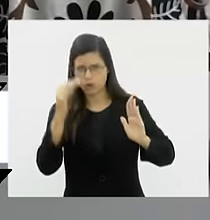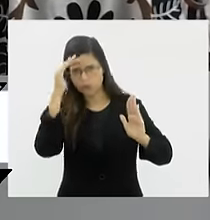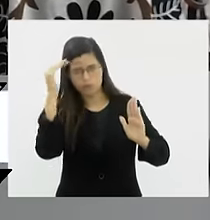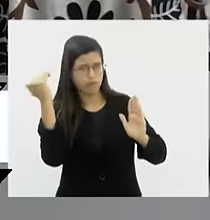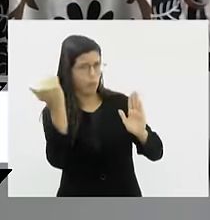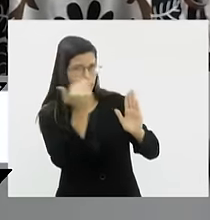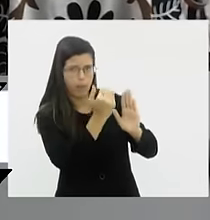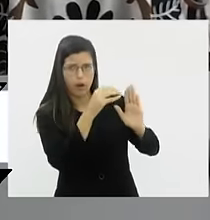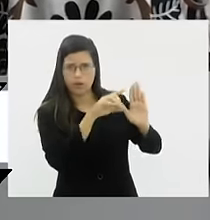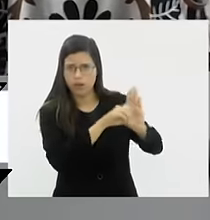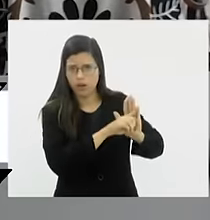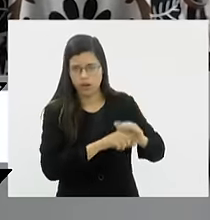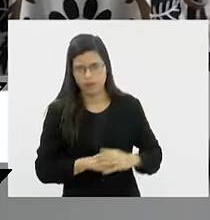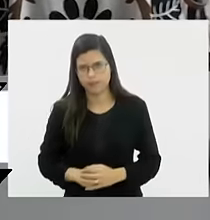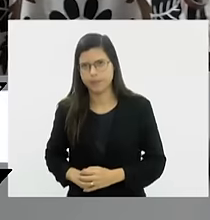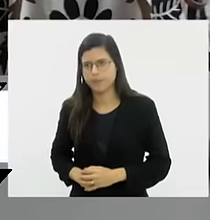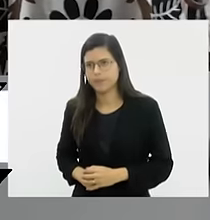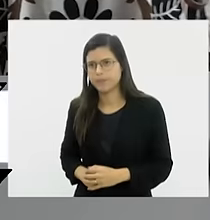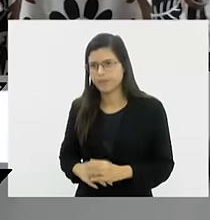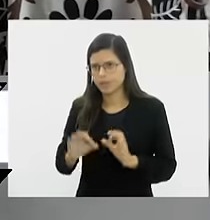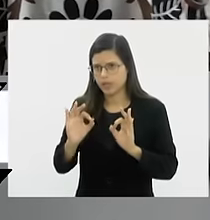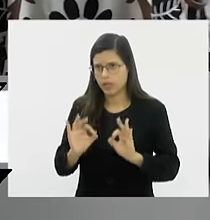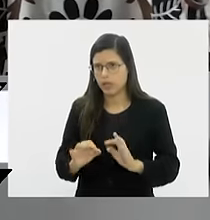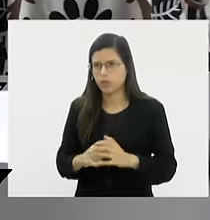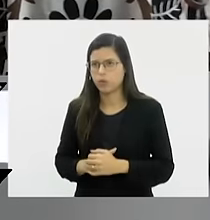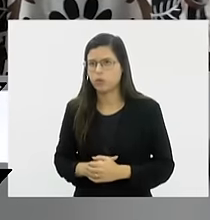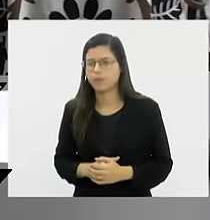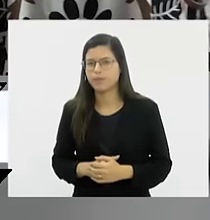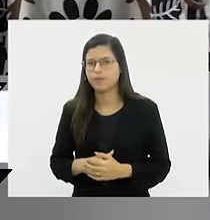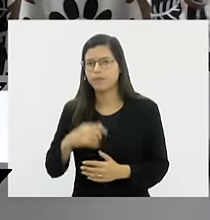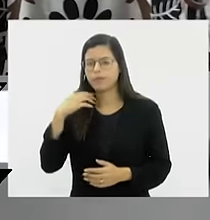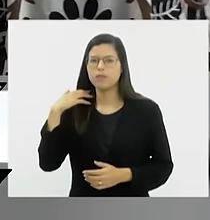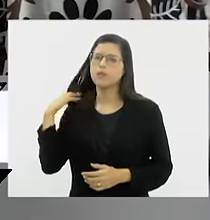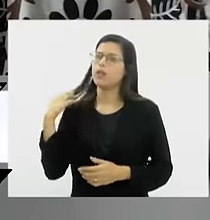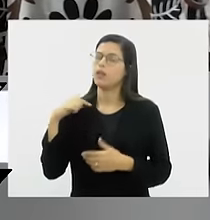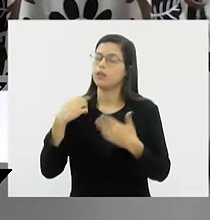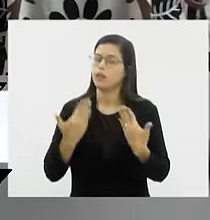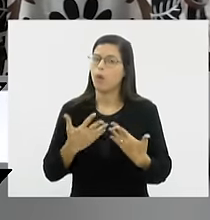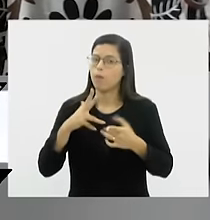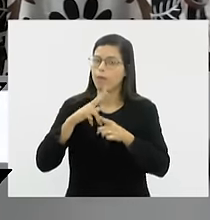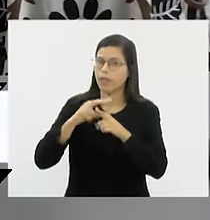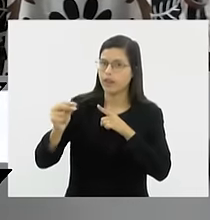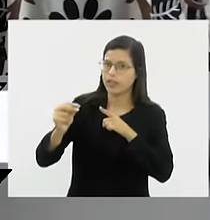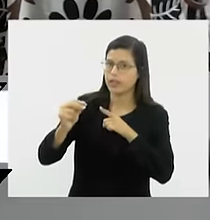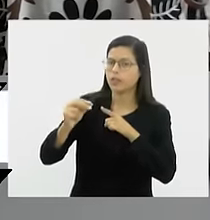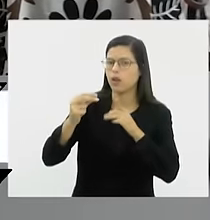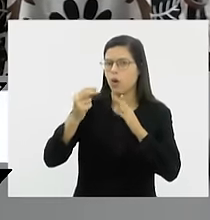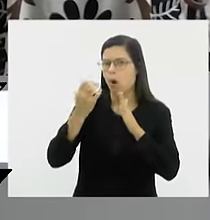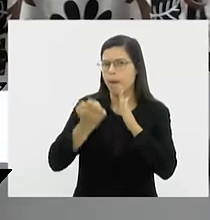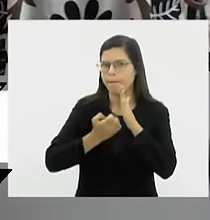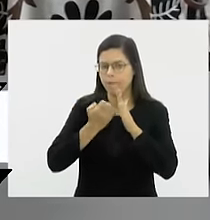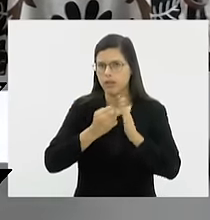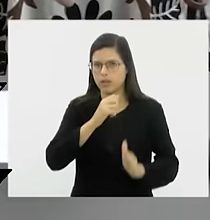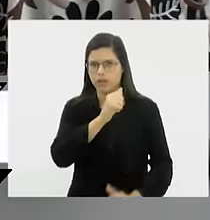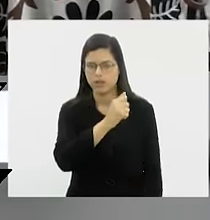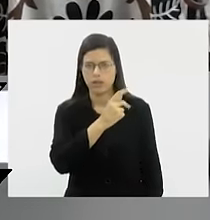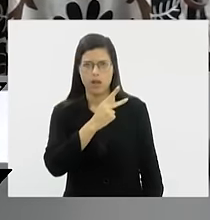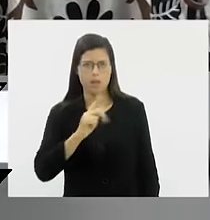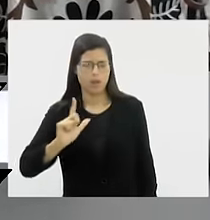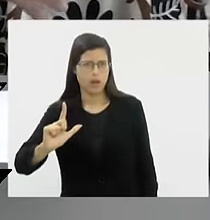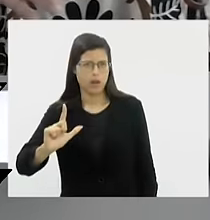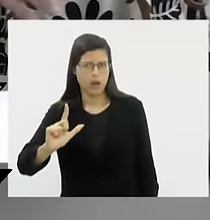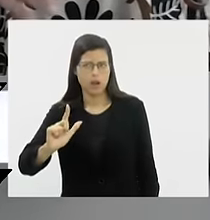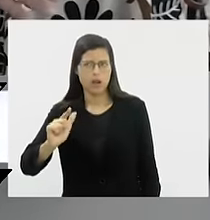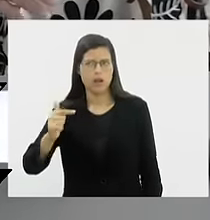lei determina. Correto? Então, saiu vencedor o consórcio APL